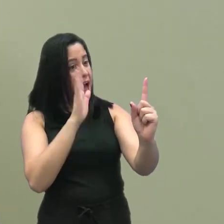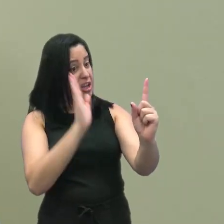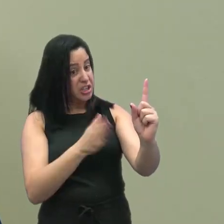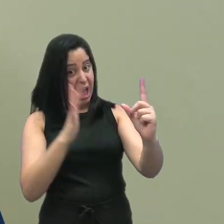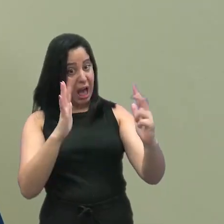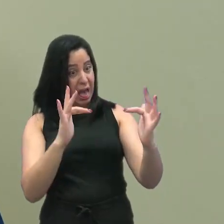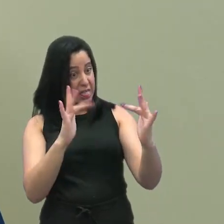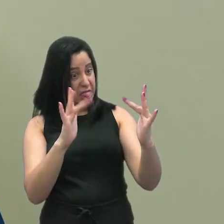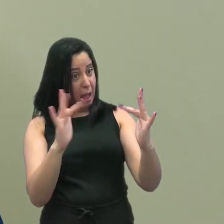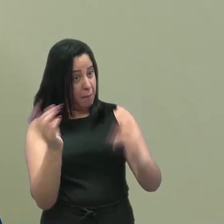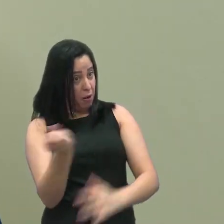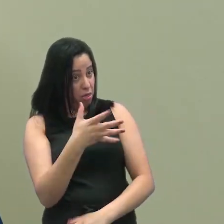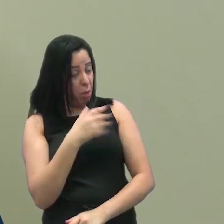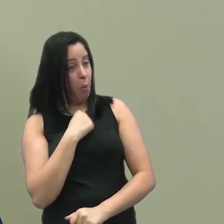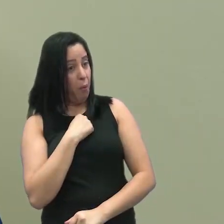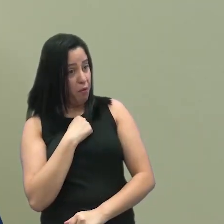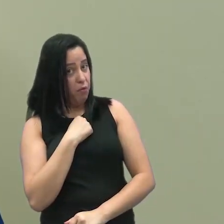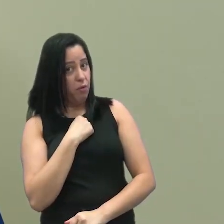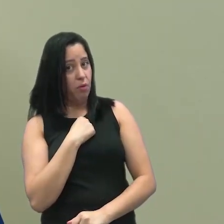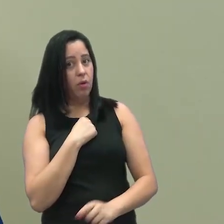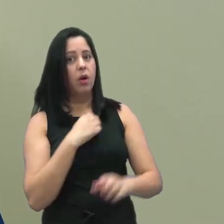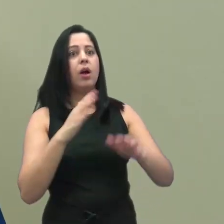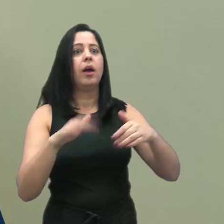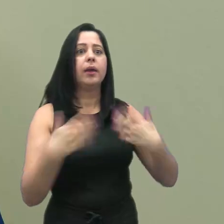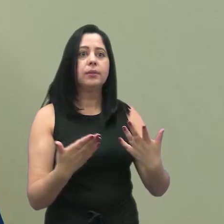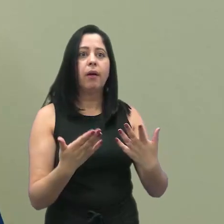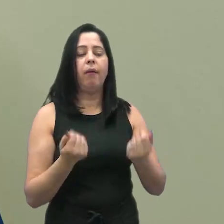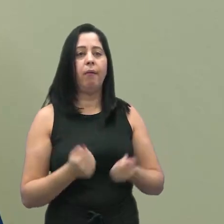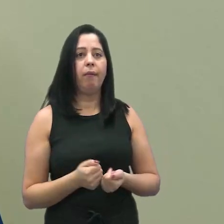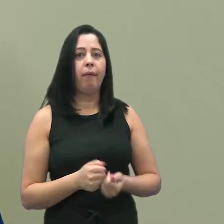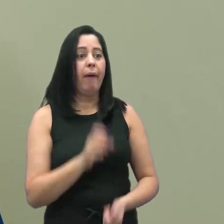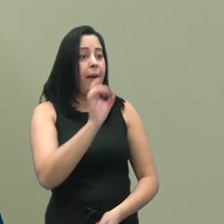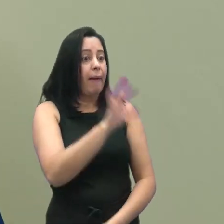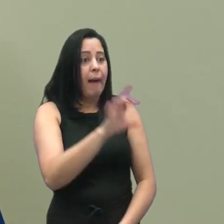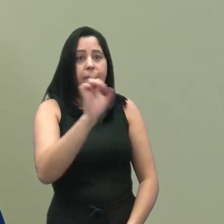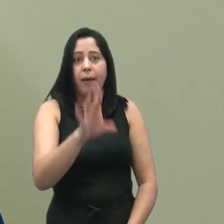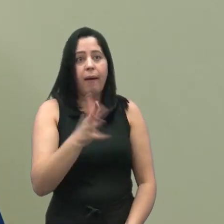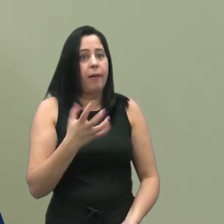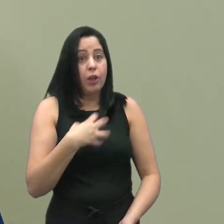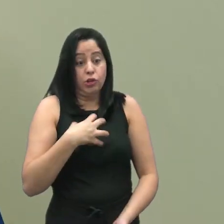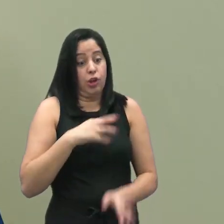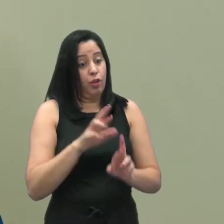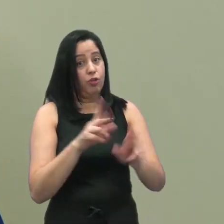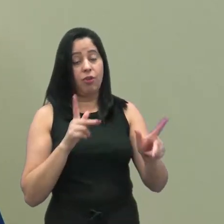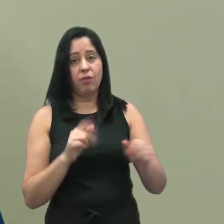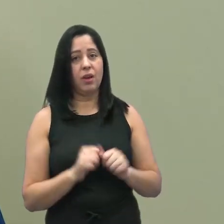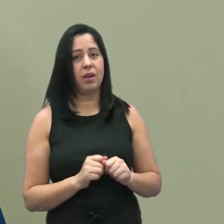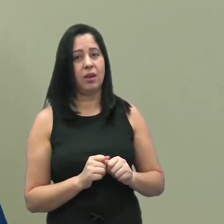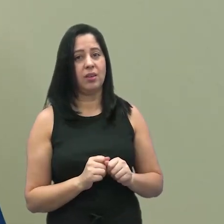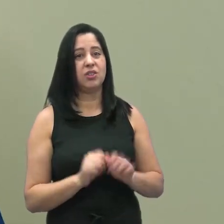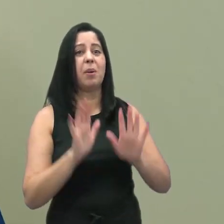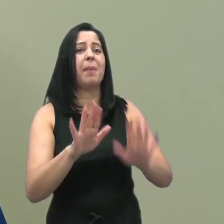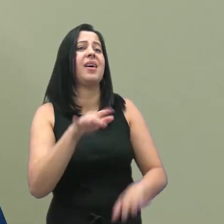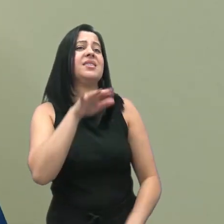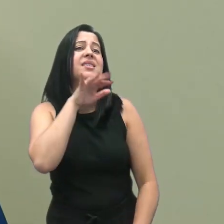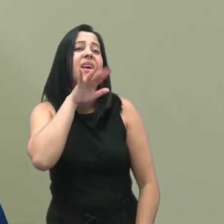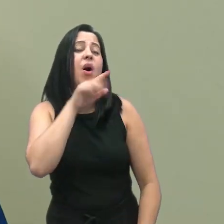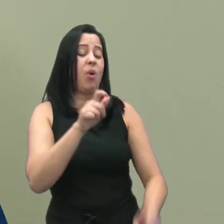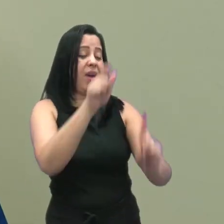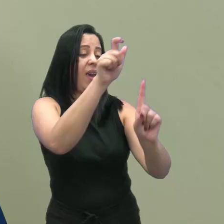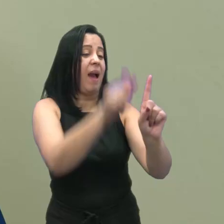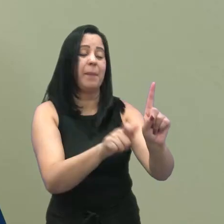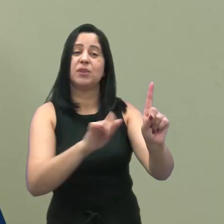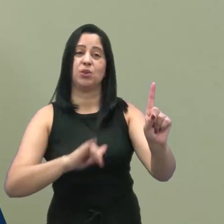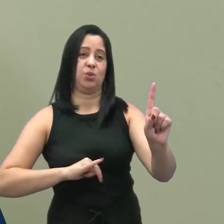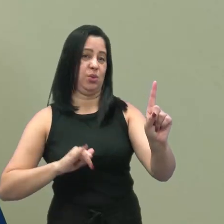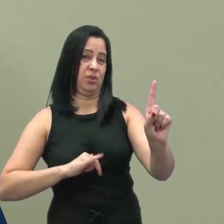só faz 3 meses e já está até namorando? Sabe? Então, cada um tem um jeito, só que isso é muito ruim